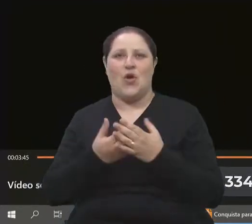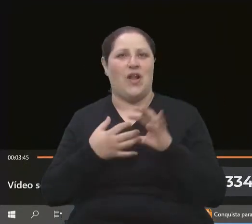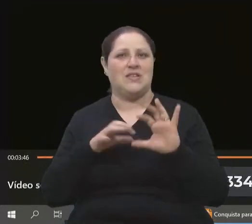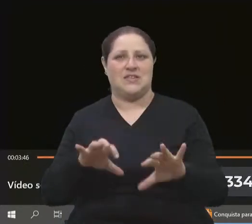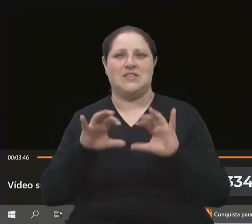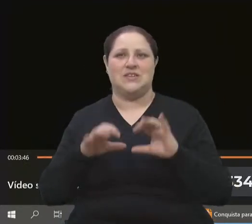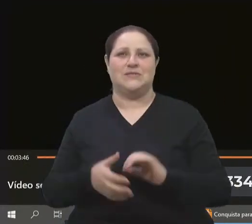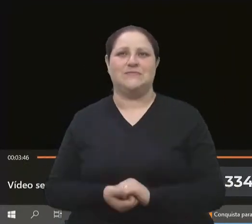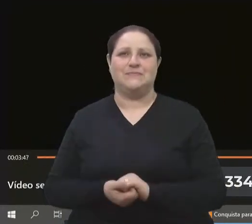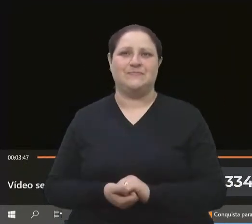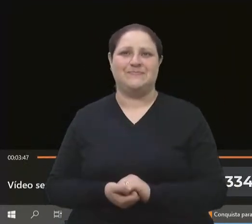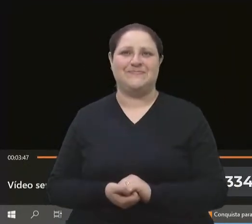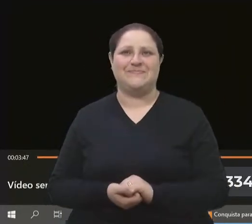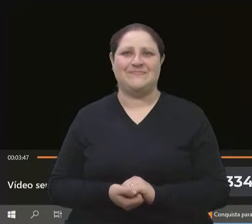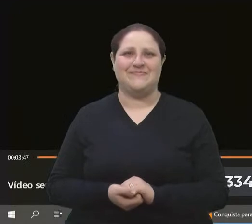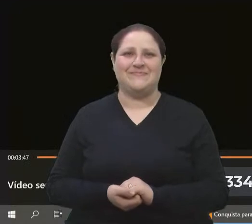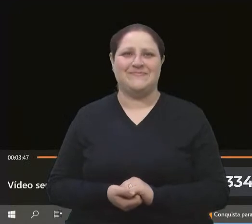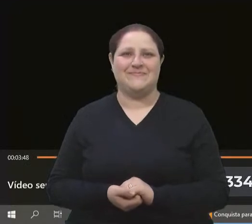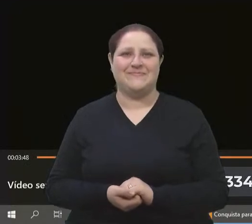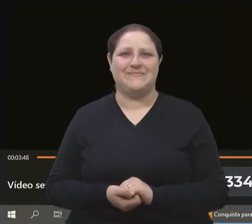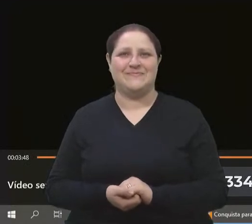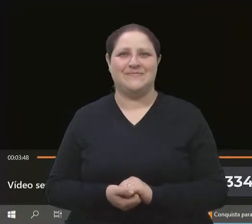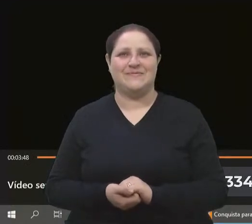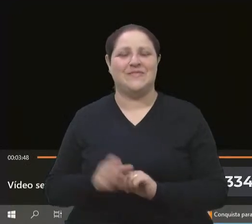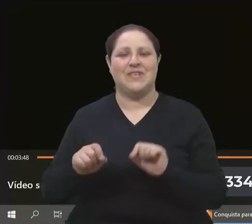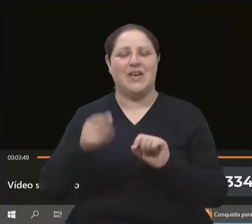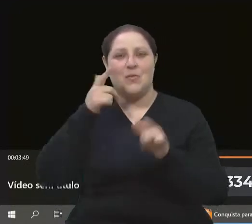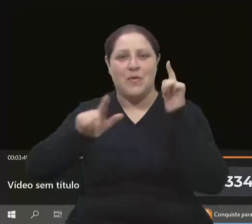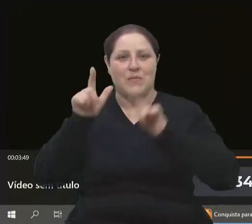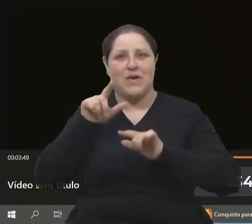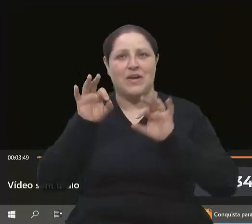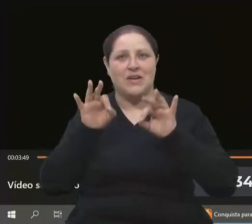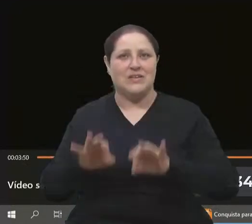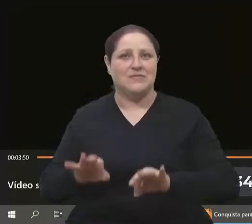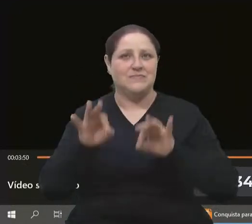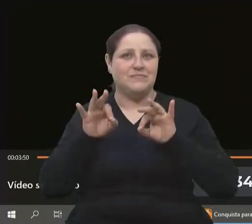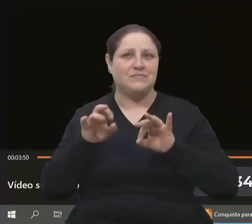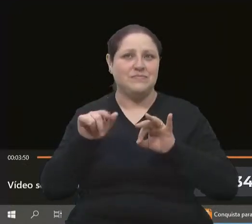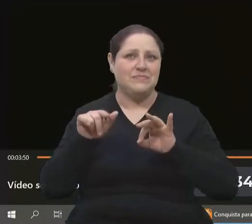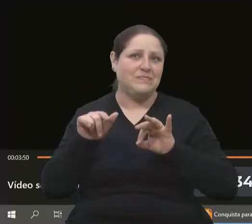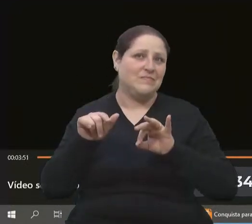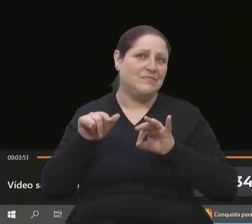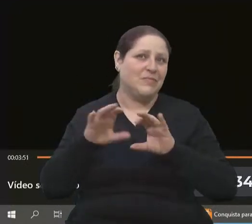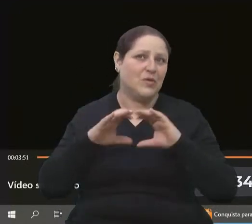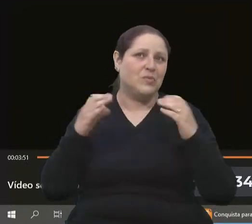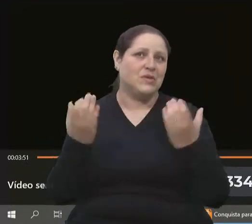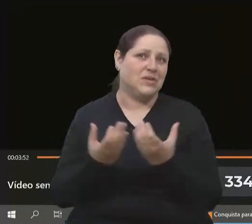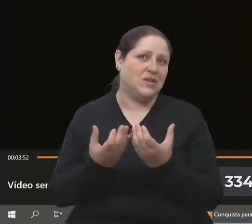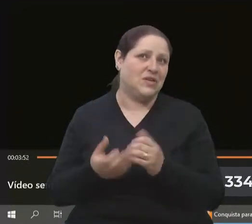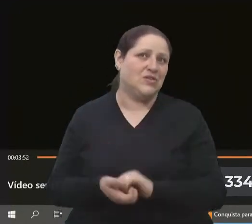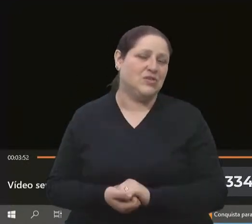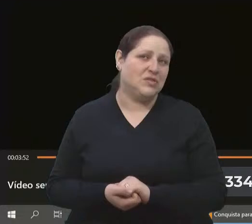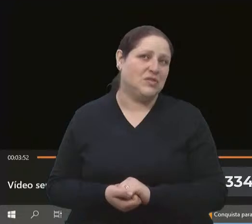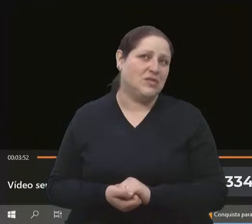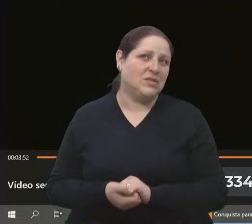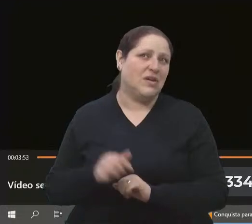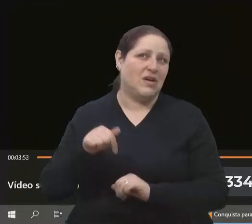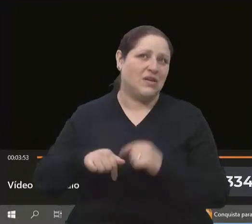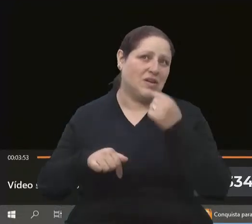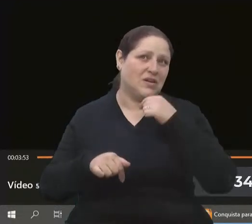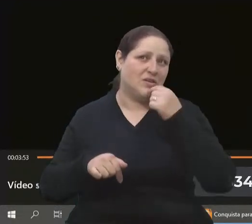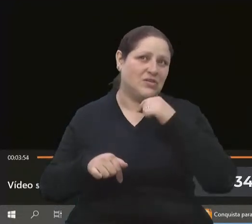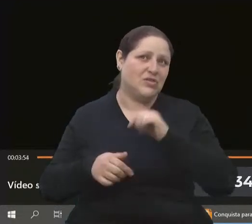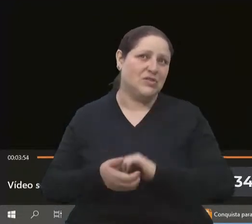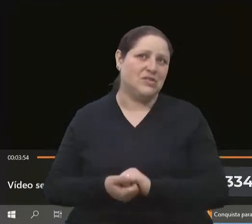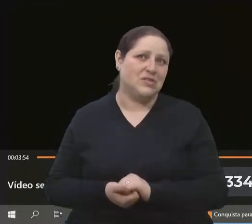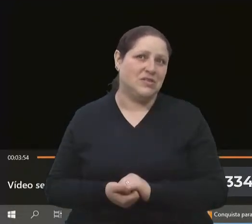Alô, diretor Rodrigo, quem ganha é com certeza a nossa comunidade. Hoje o Serrano é o segundo maior bairro de Caxias do Sul, aproximadamente